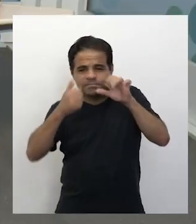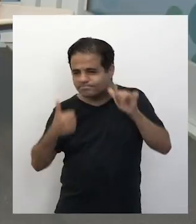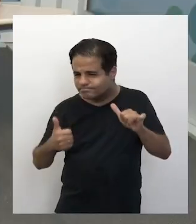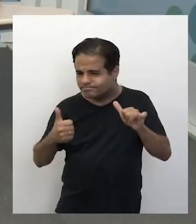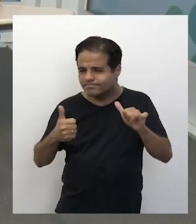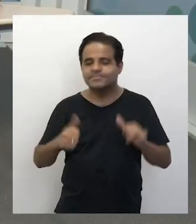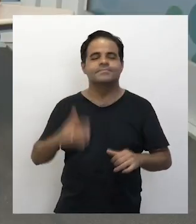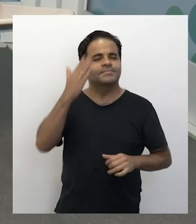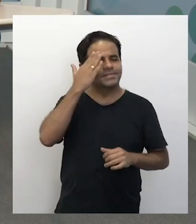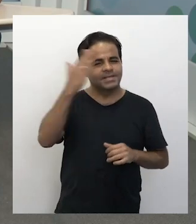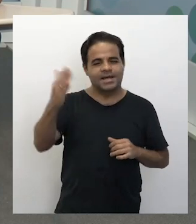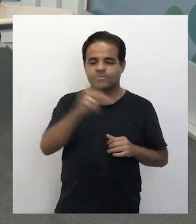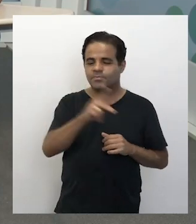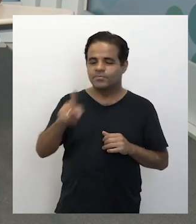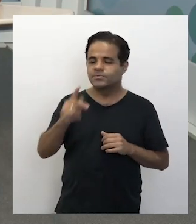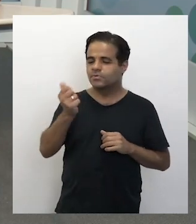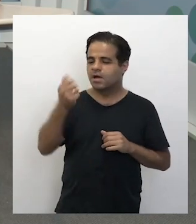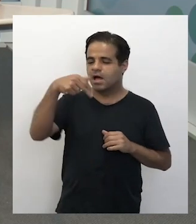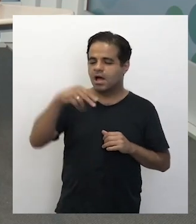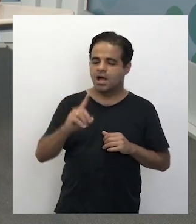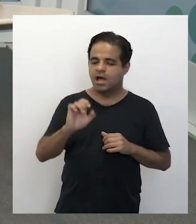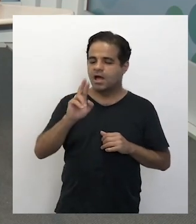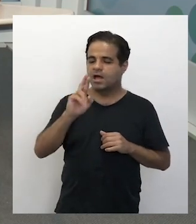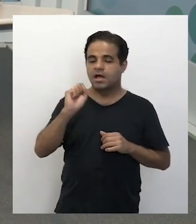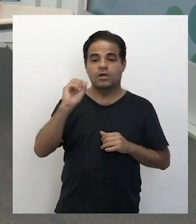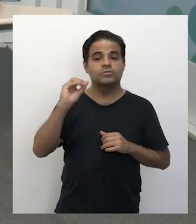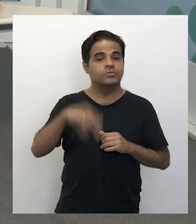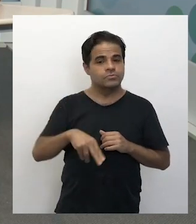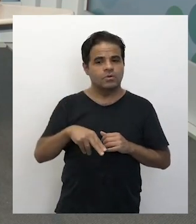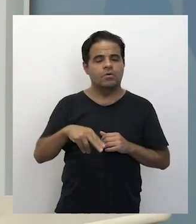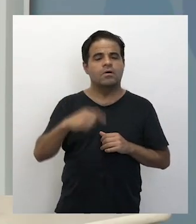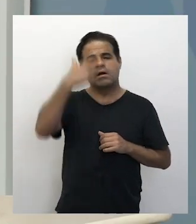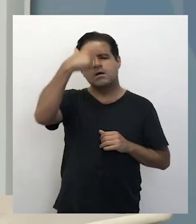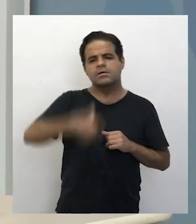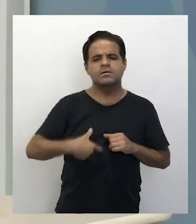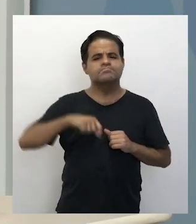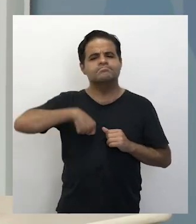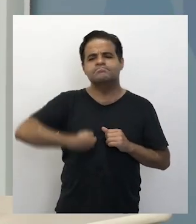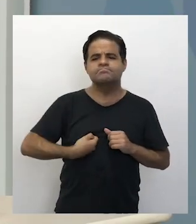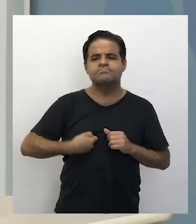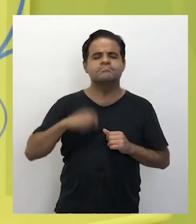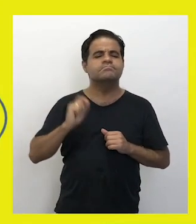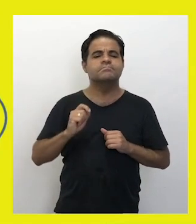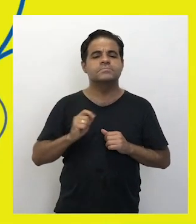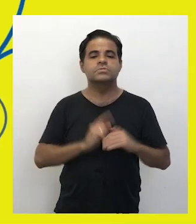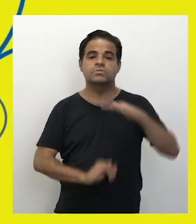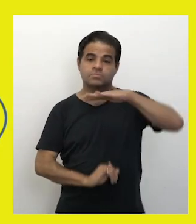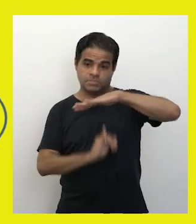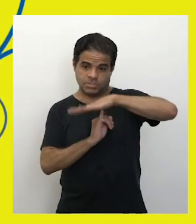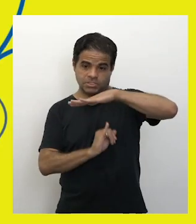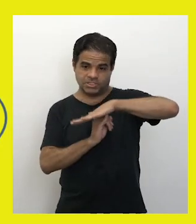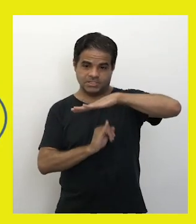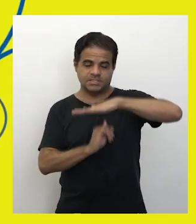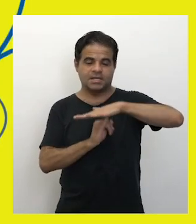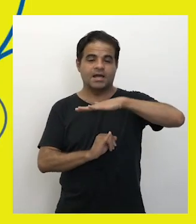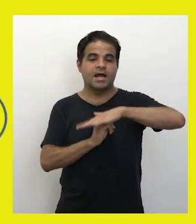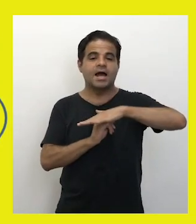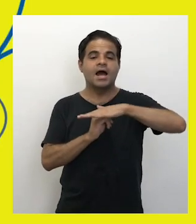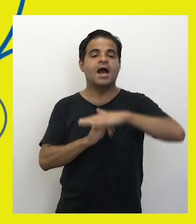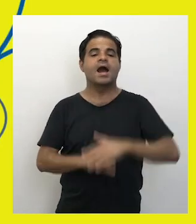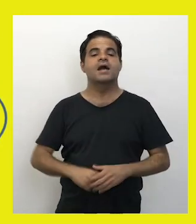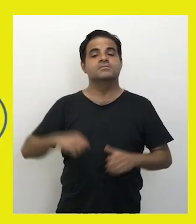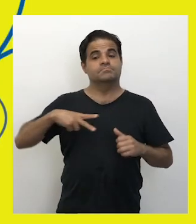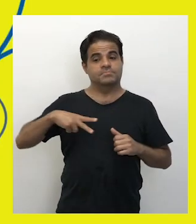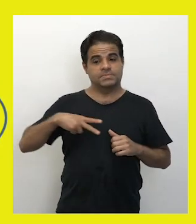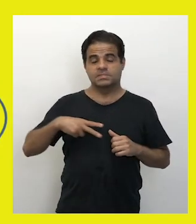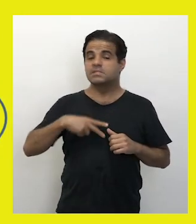Obrigada, professor Anderson. Bom, pessoal, recapitulando, quem somos, né? Nós somos uma entidade privada sem fins lucrativos.